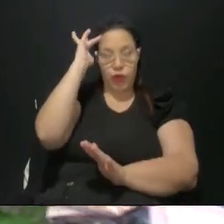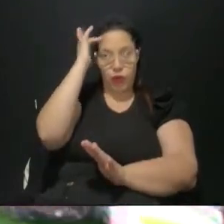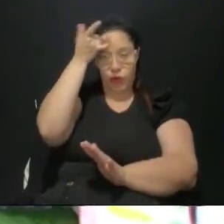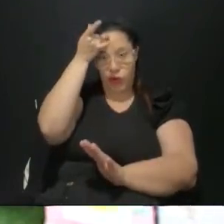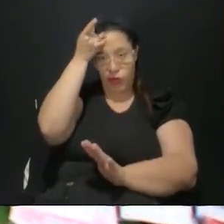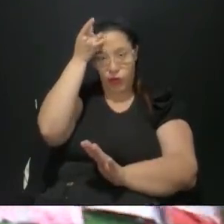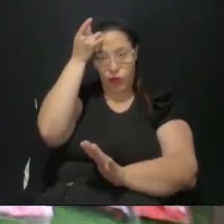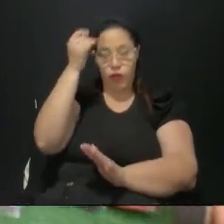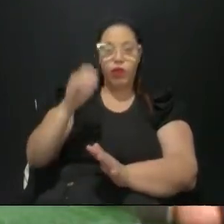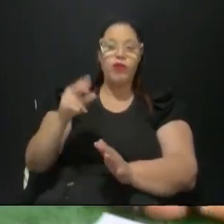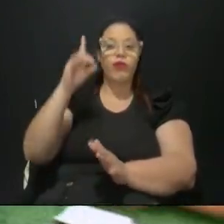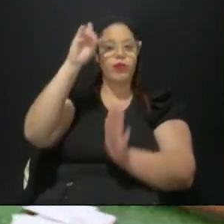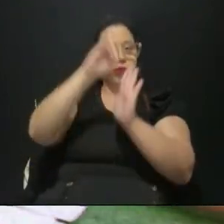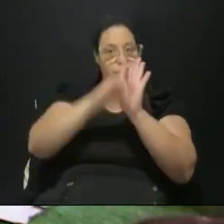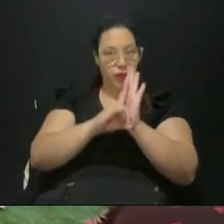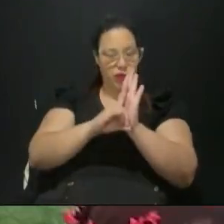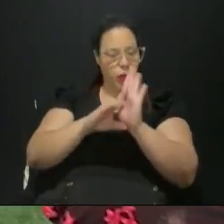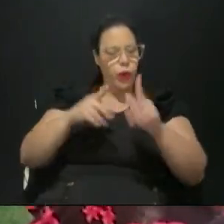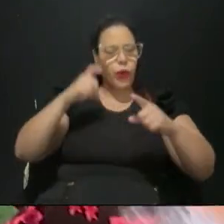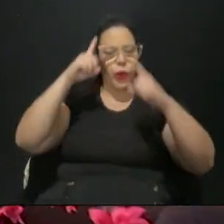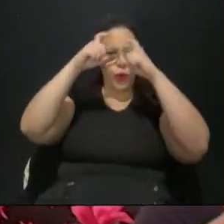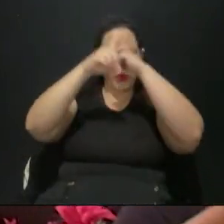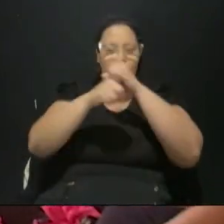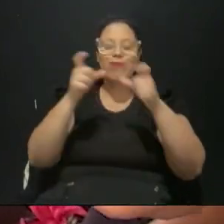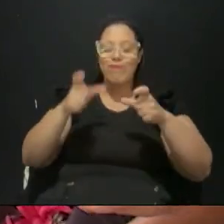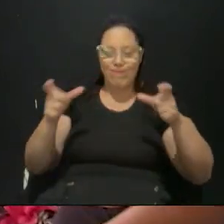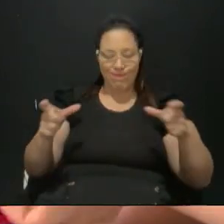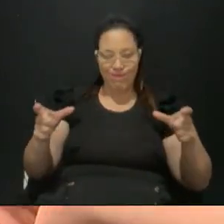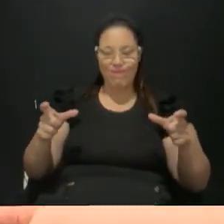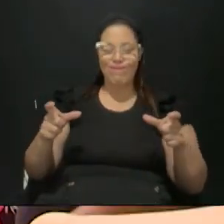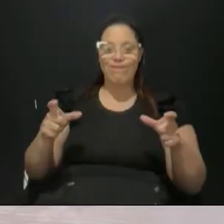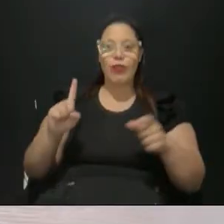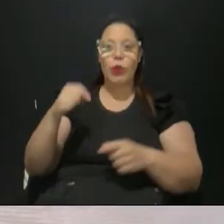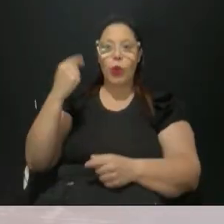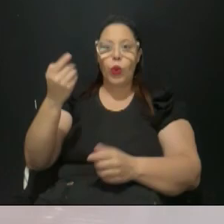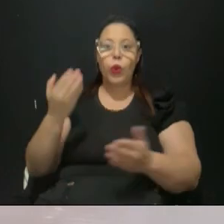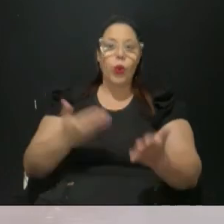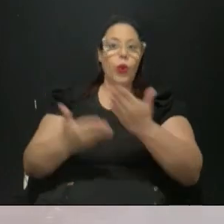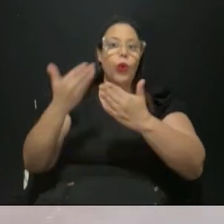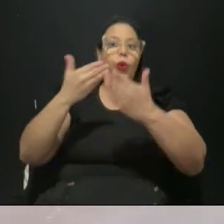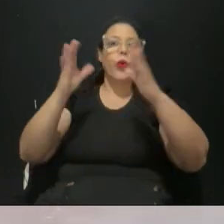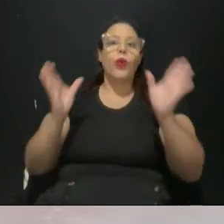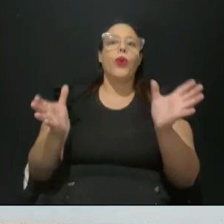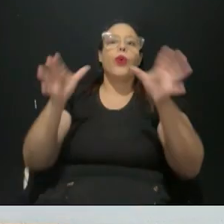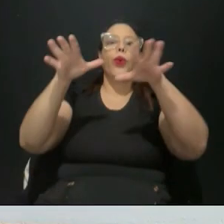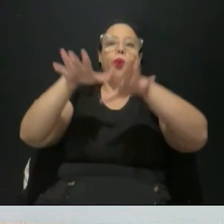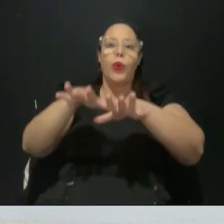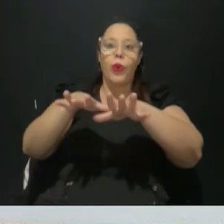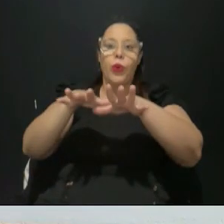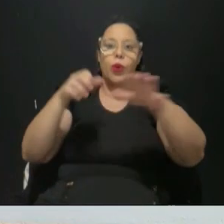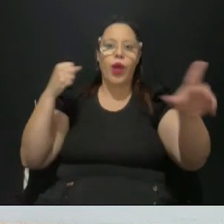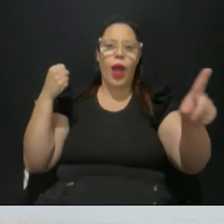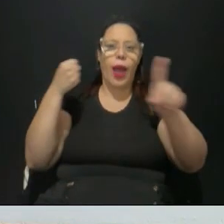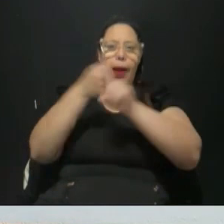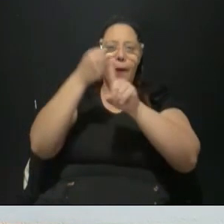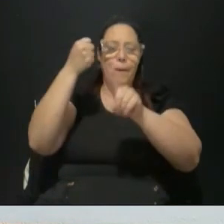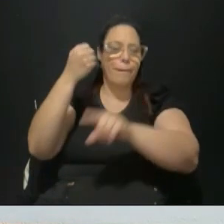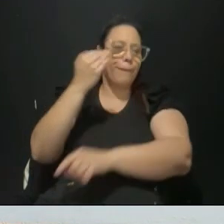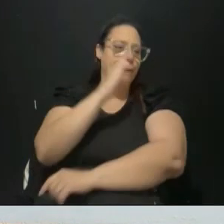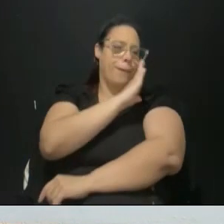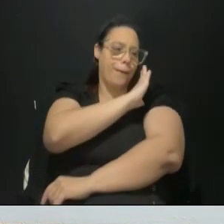a sociedade sobre os direitos e os desafios dessas pessoas além de promover a inclusão e combater o